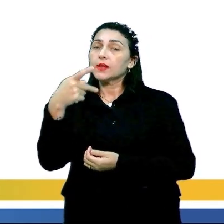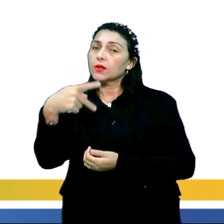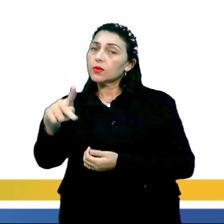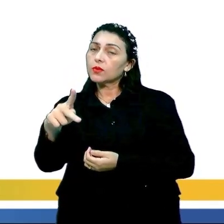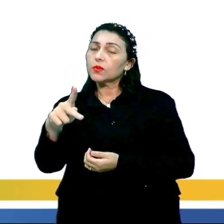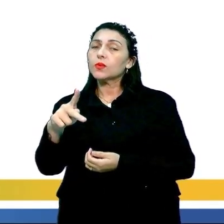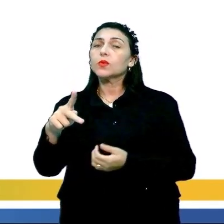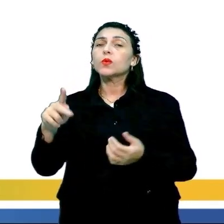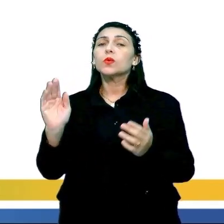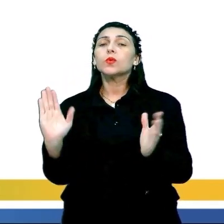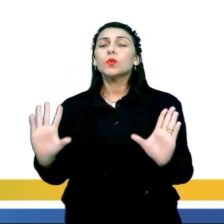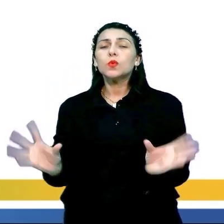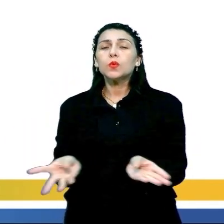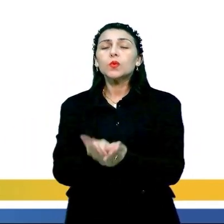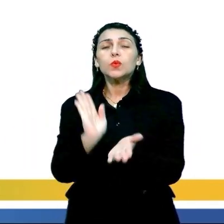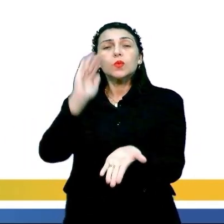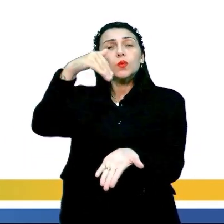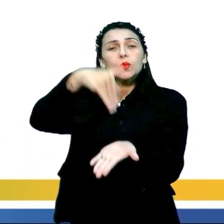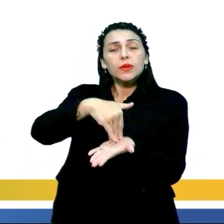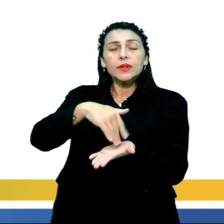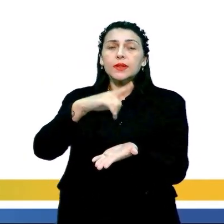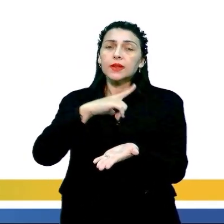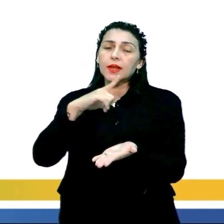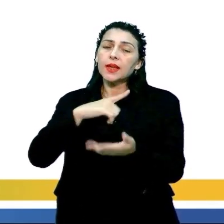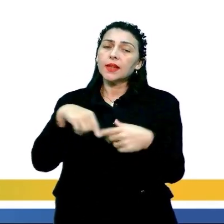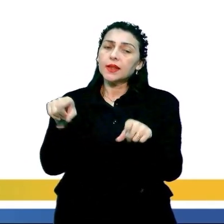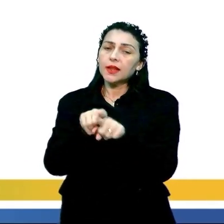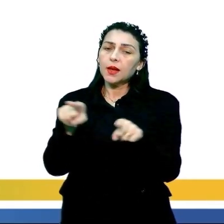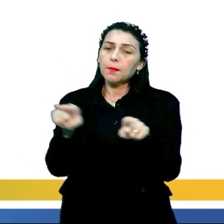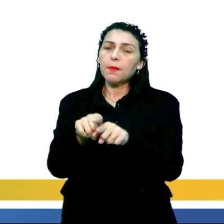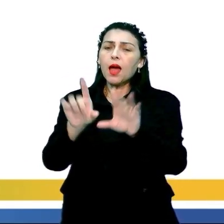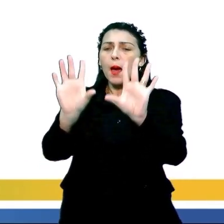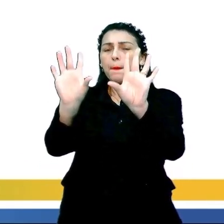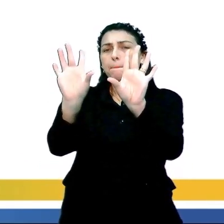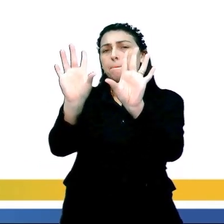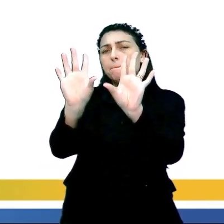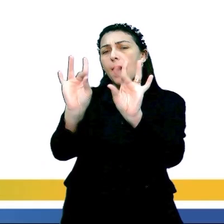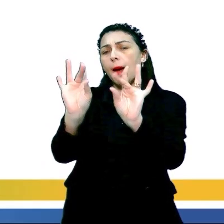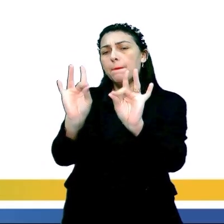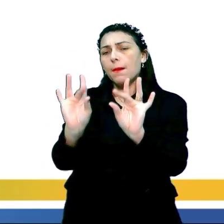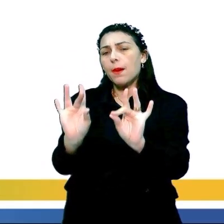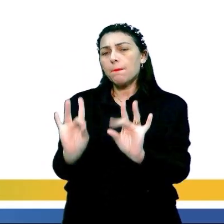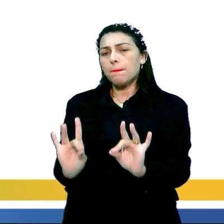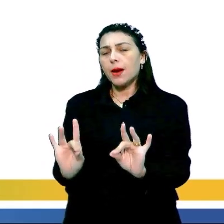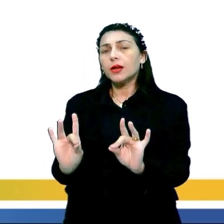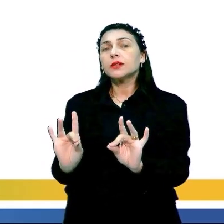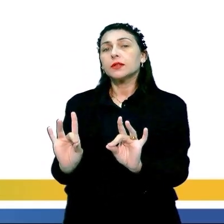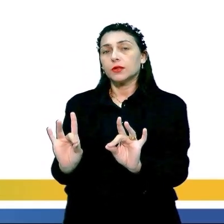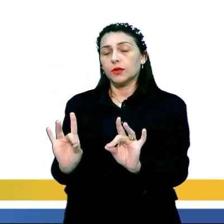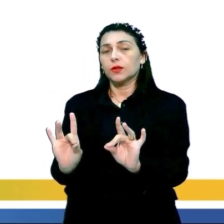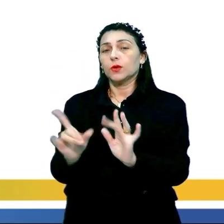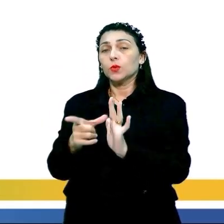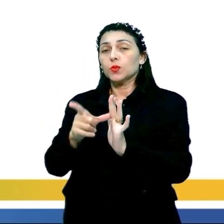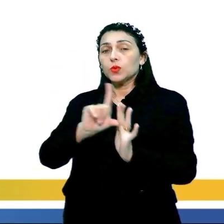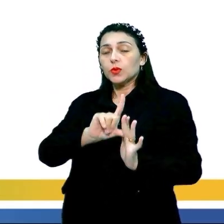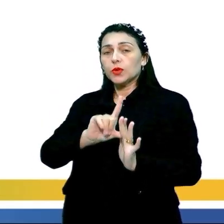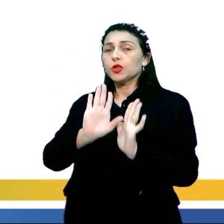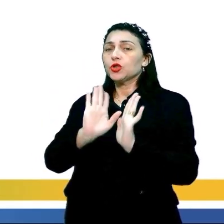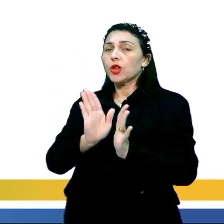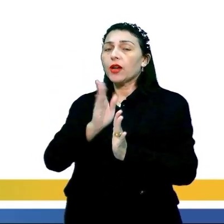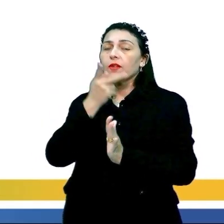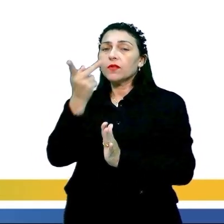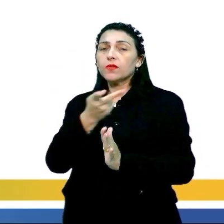sua conclusão tenha também um detalhamento de pelo menos um